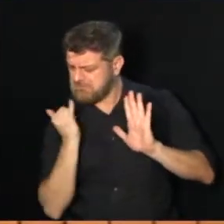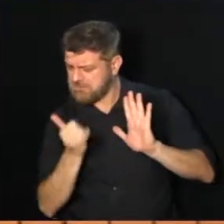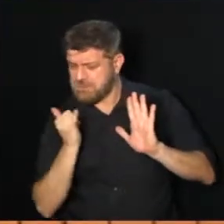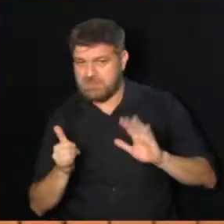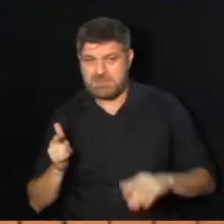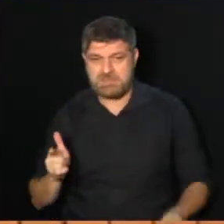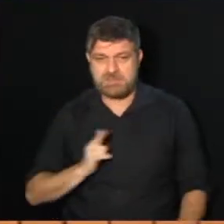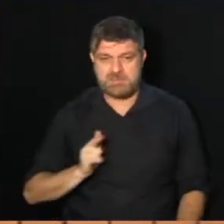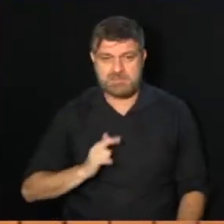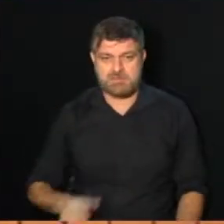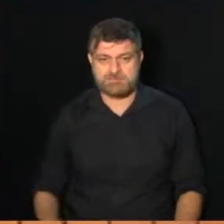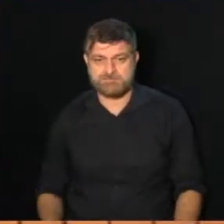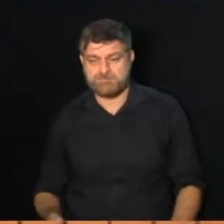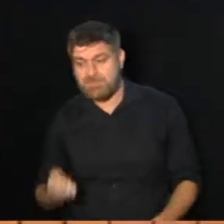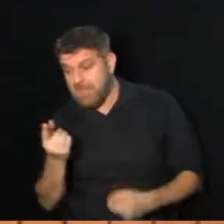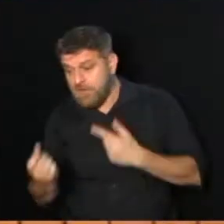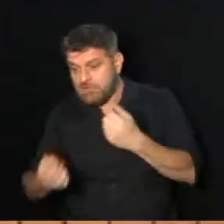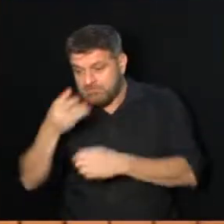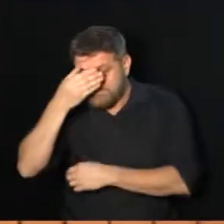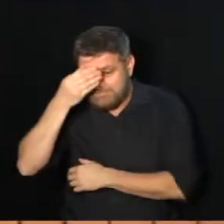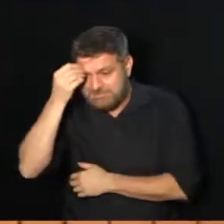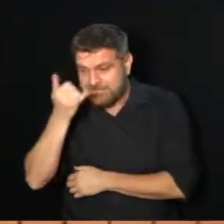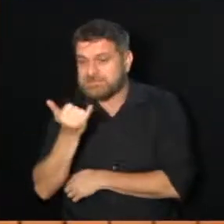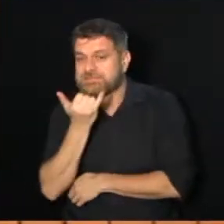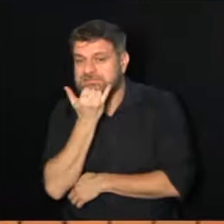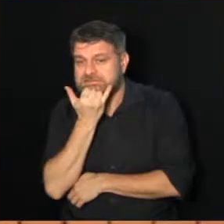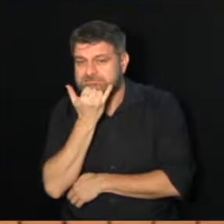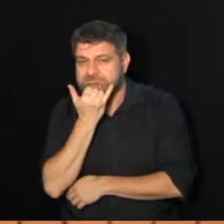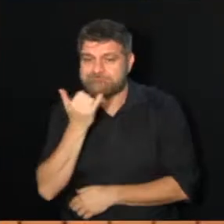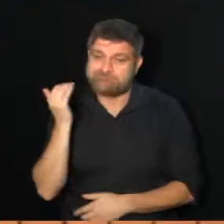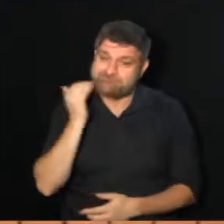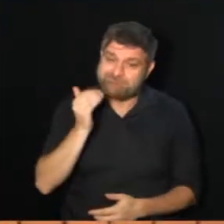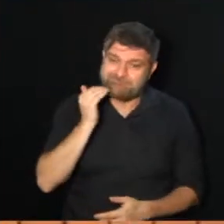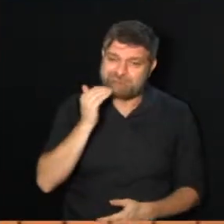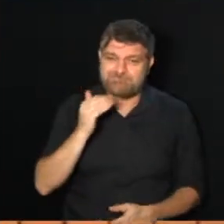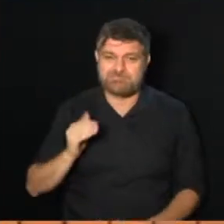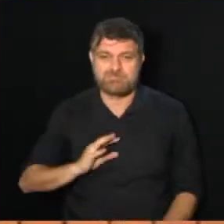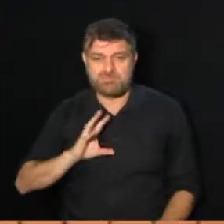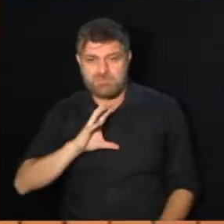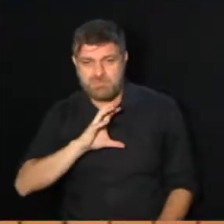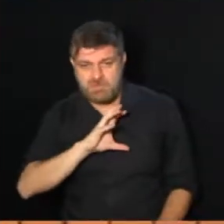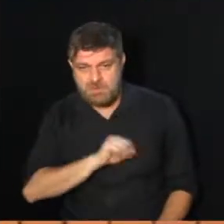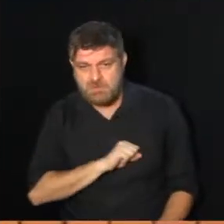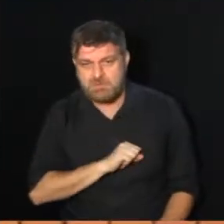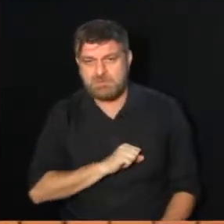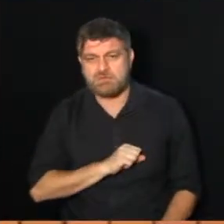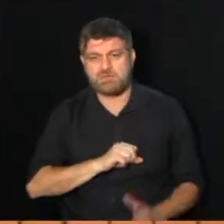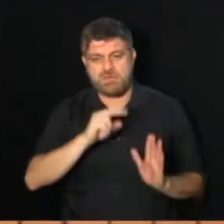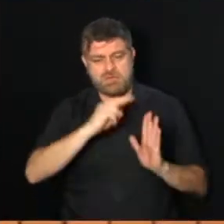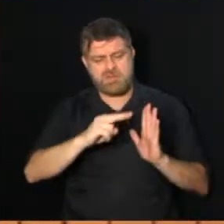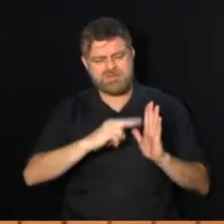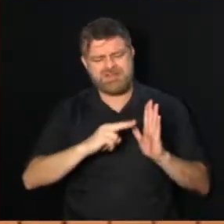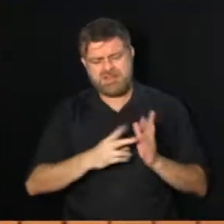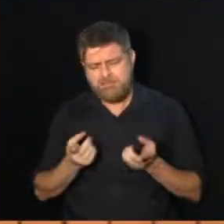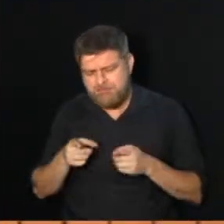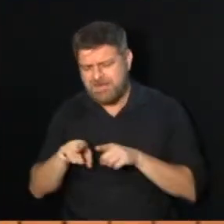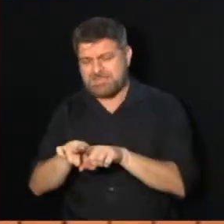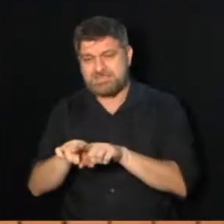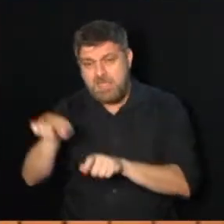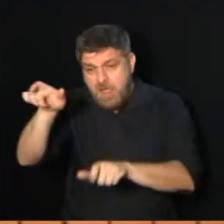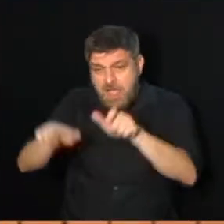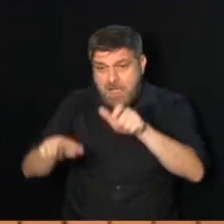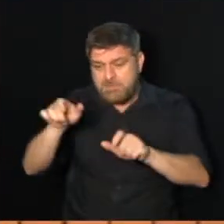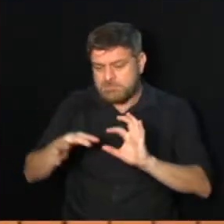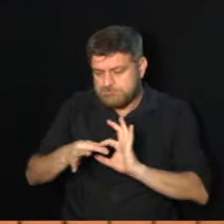não vou ter mencionado e vou cometer aqui mais uma falha, porque eu gosto de ficar mencionando os parceiros e as pessoas que